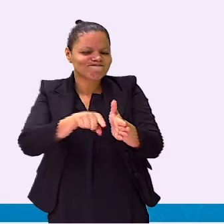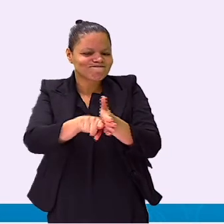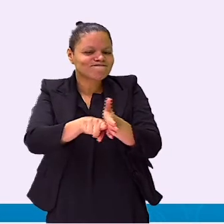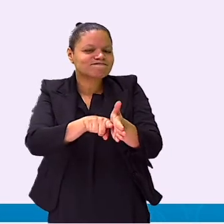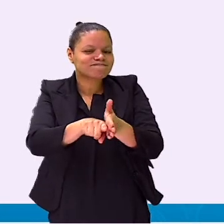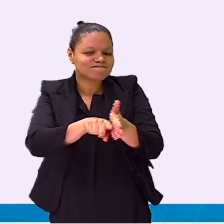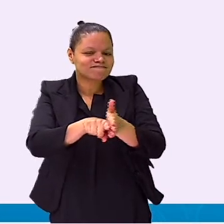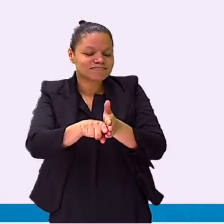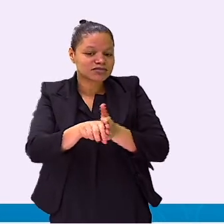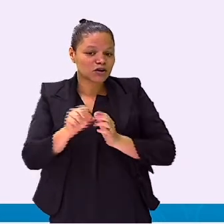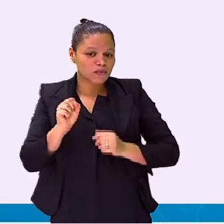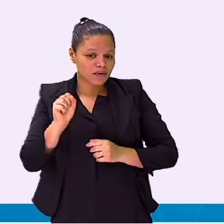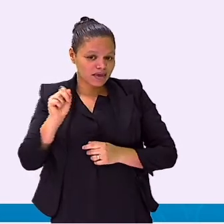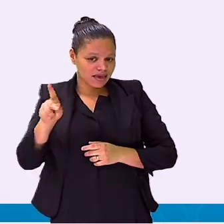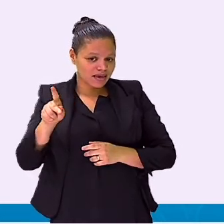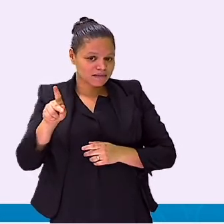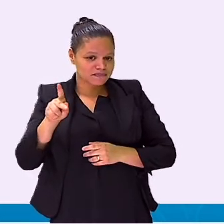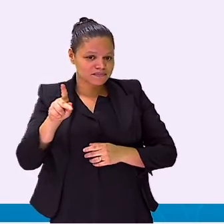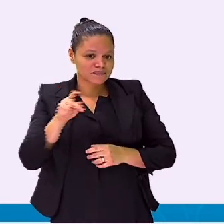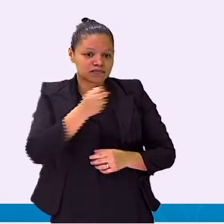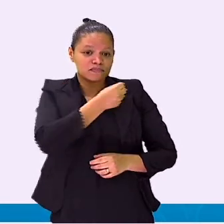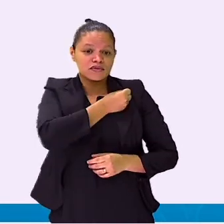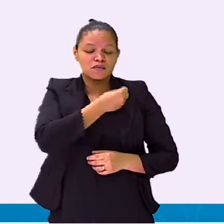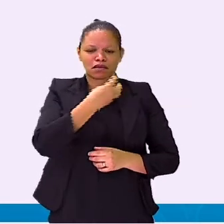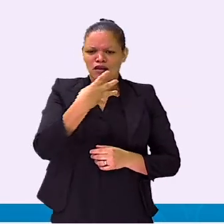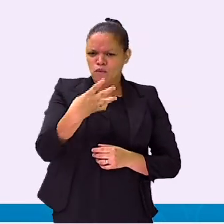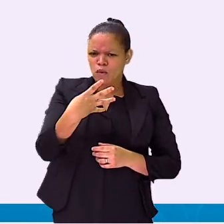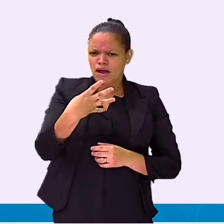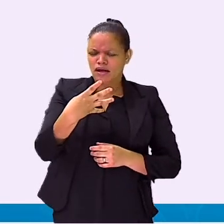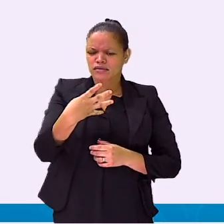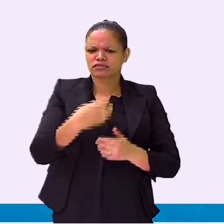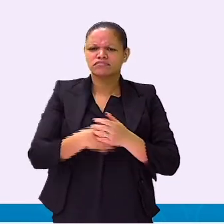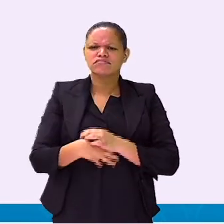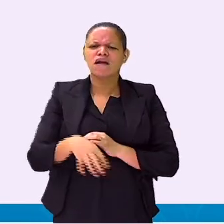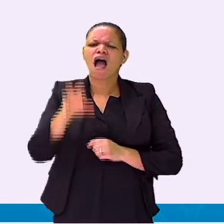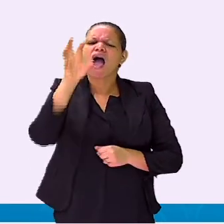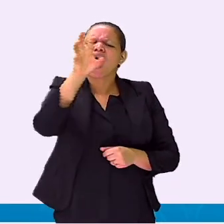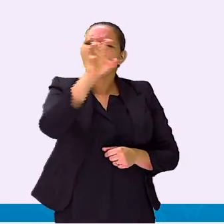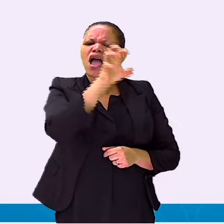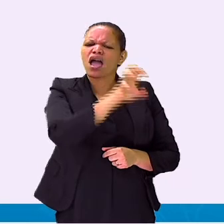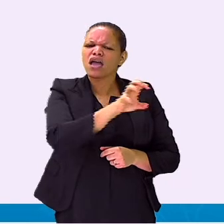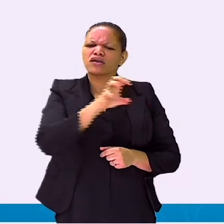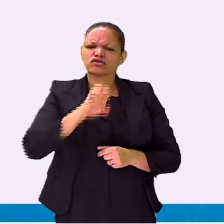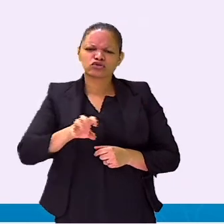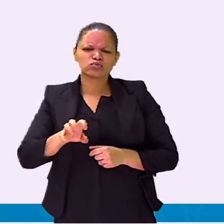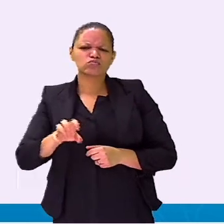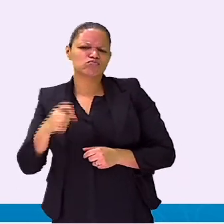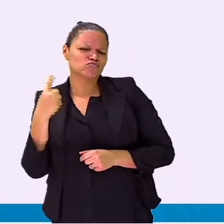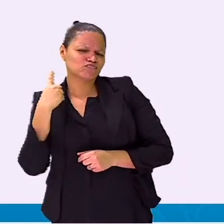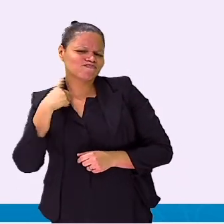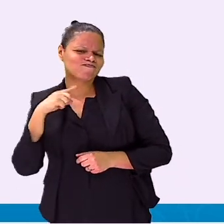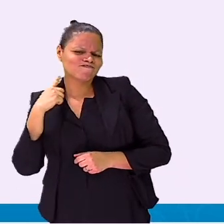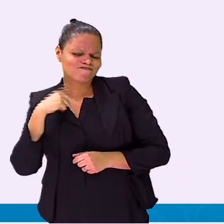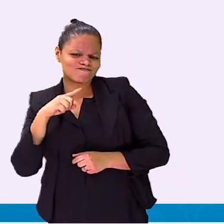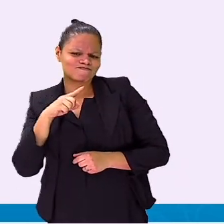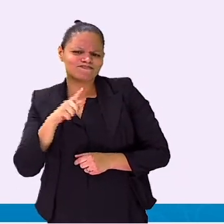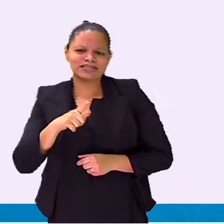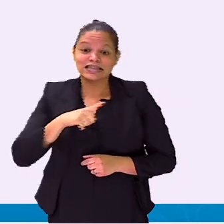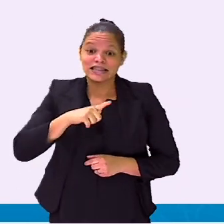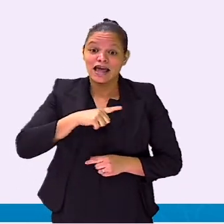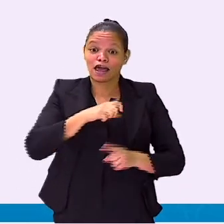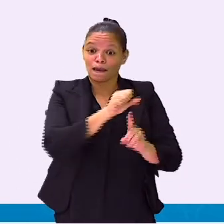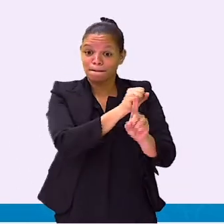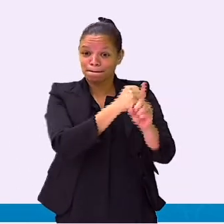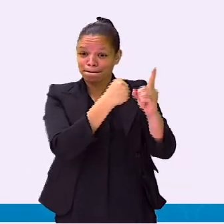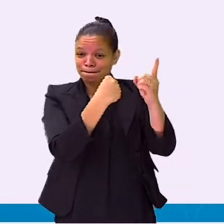em Minas têm um nível de renda abaixo da média nacional? Nós vimos que Minas Gerais, mesmo